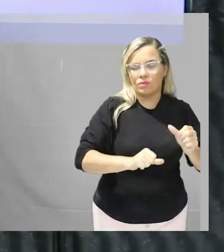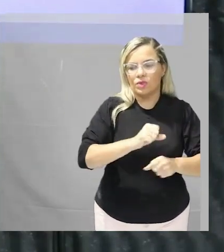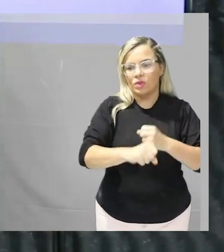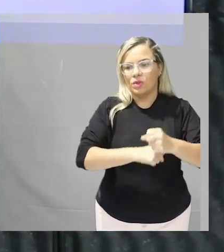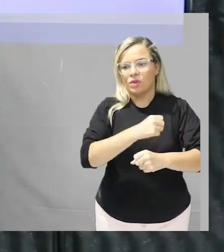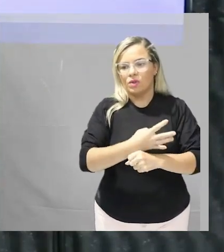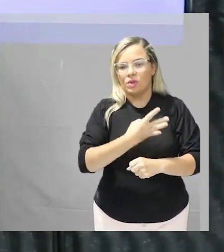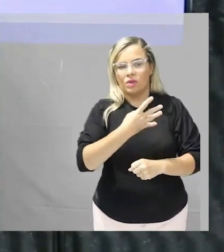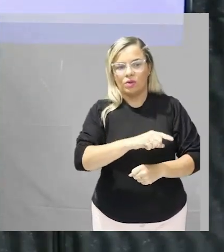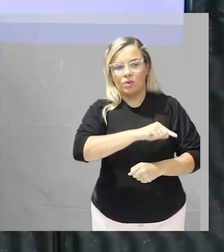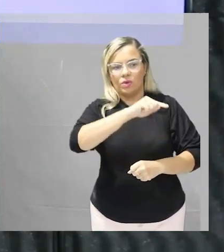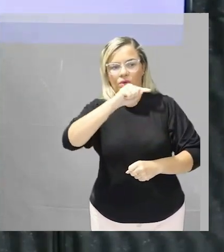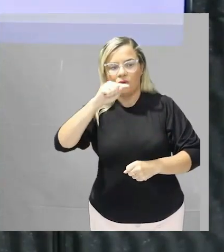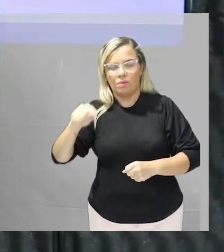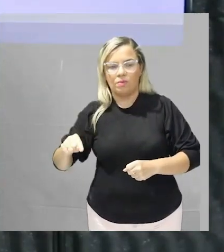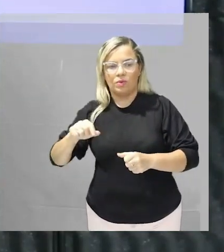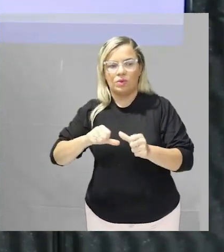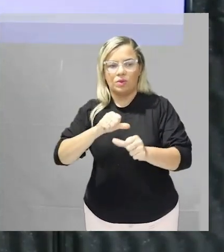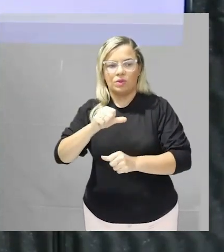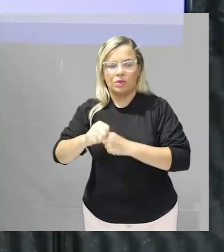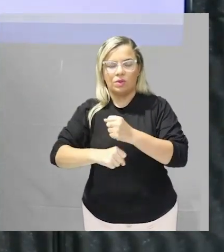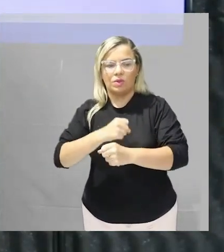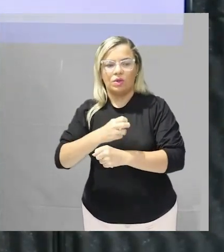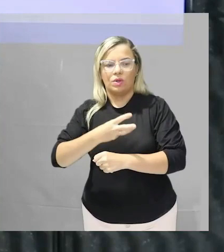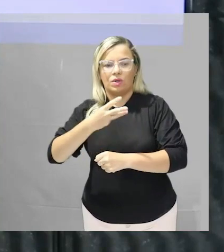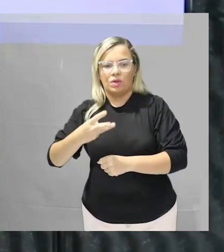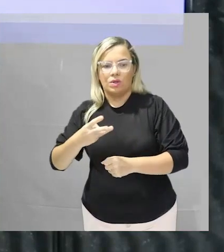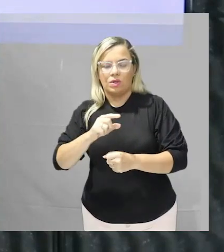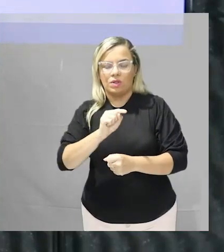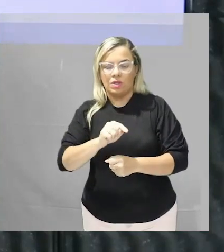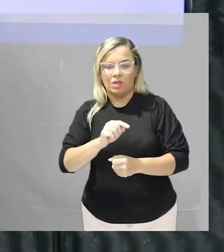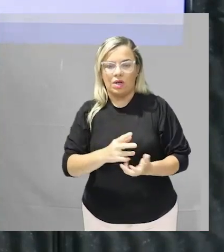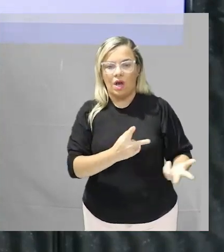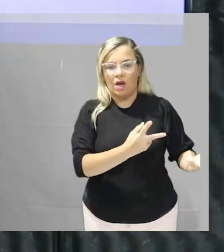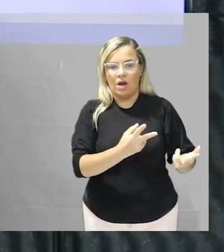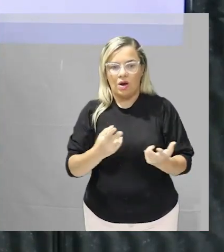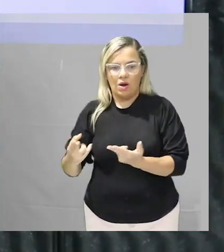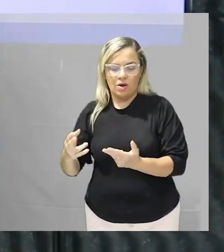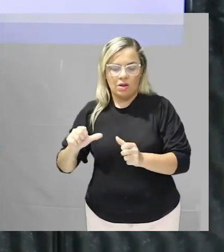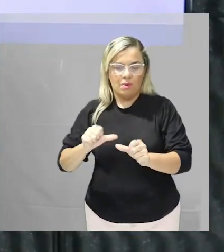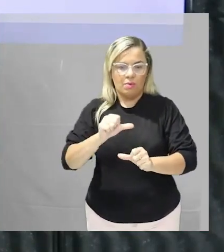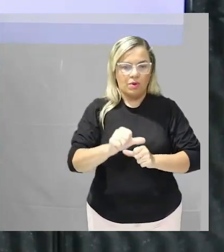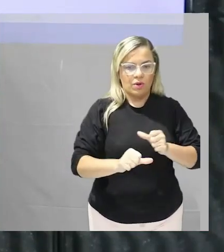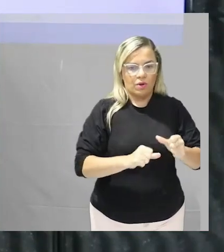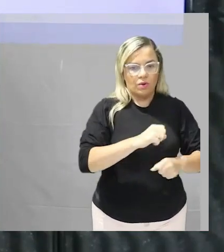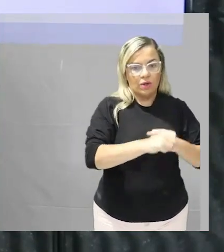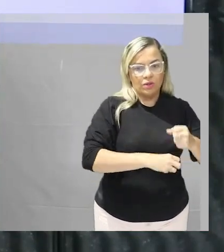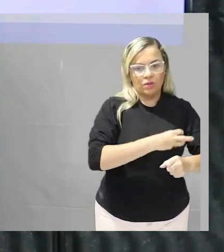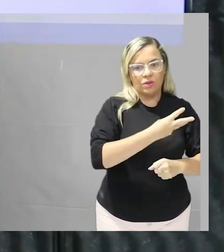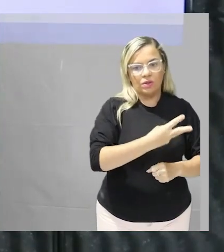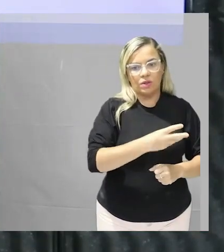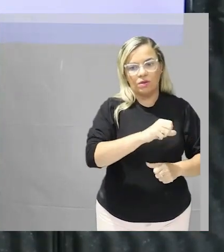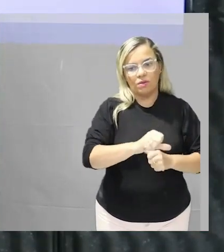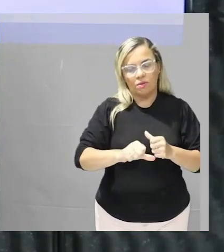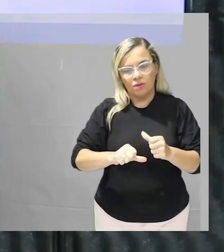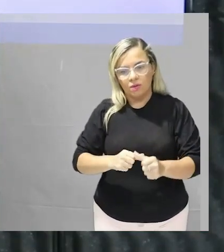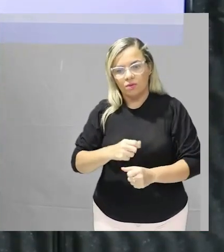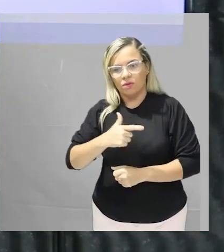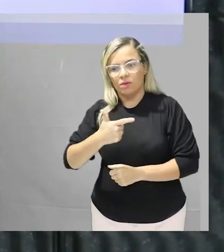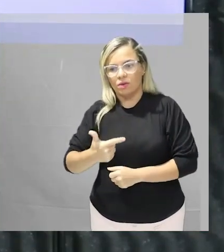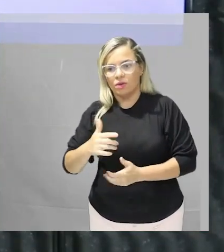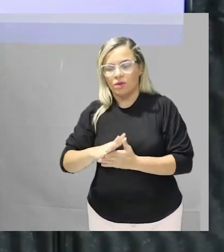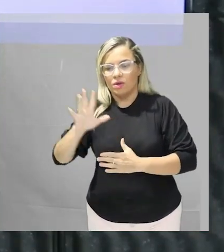ano 4 para o ano 3 será igual a variação do ano 3 para o ano 2